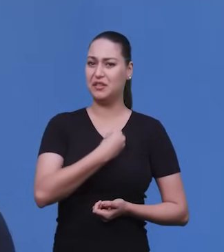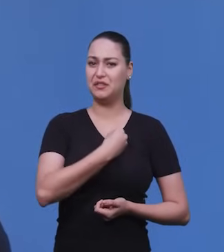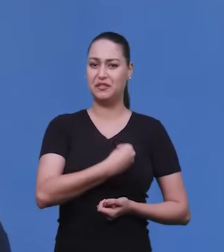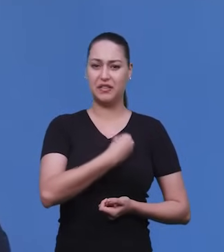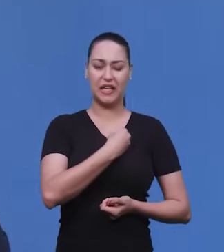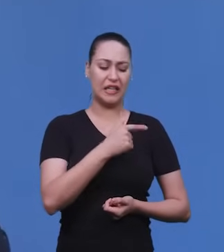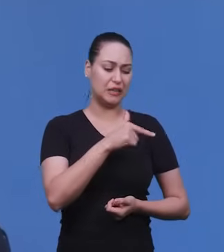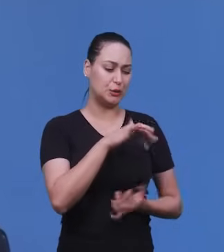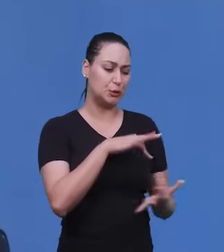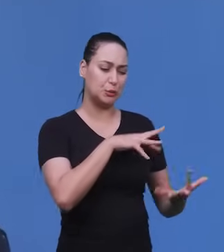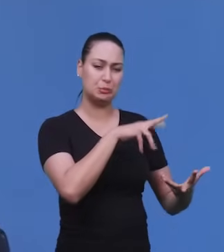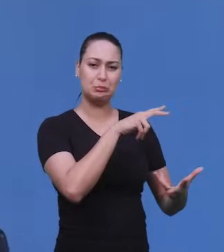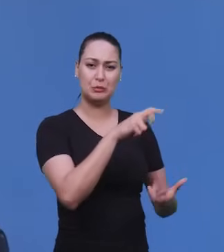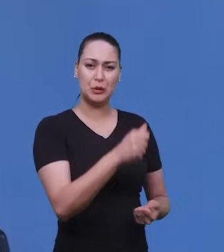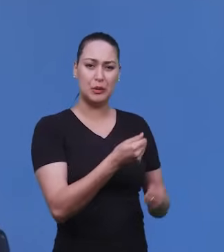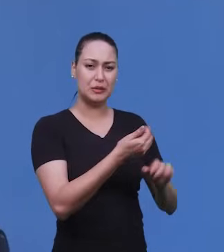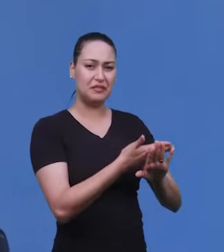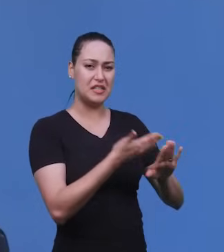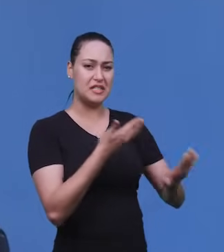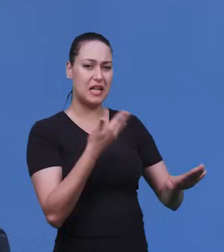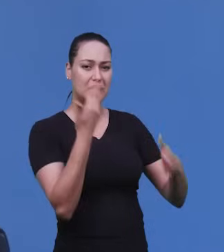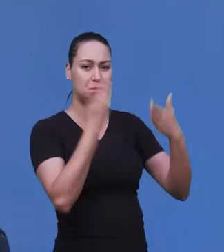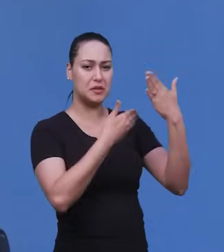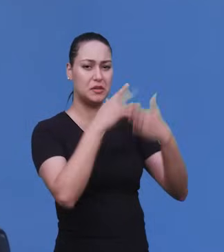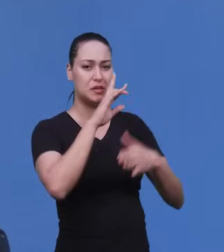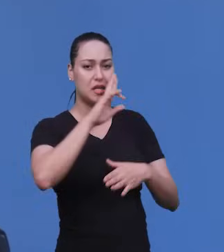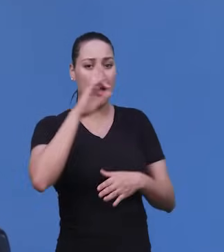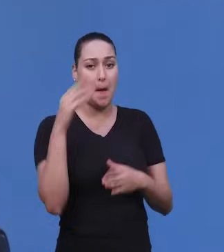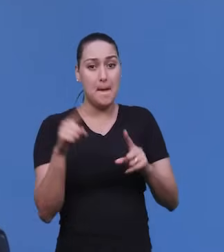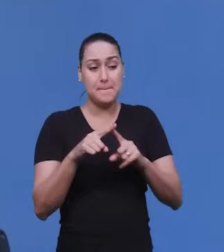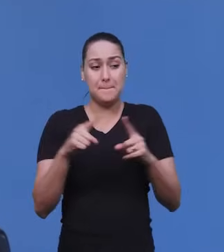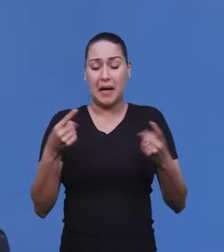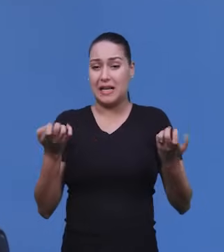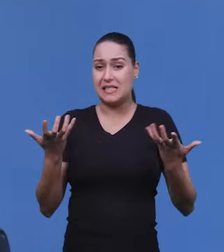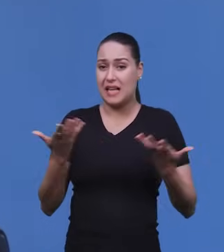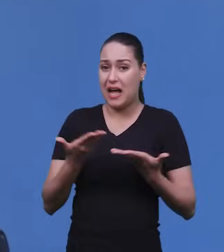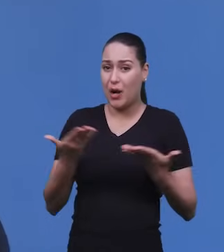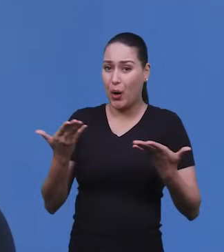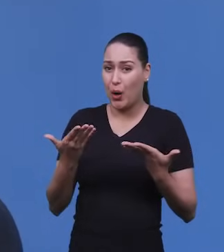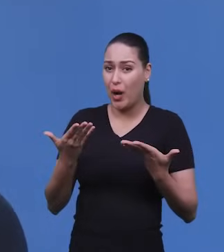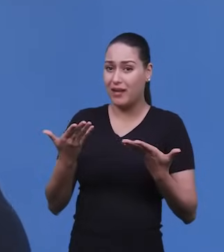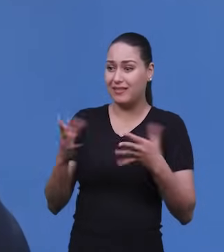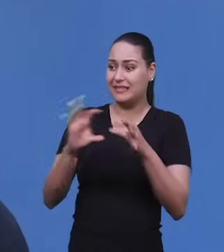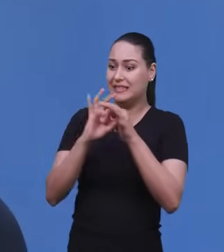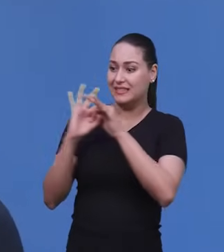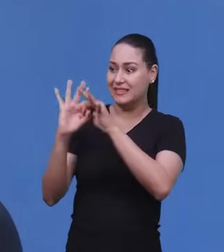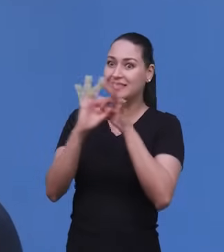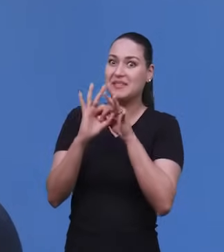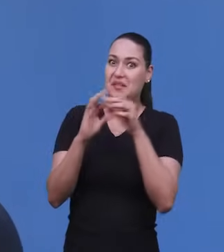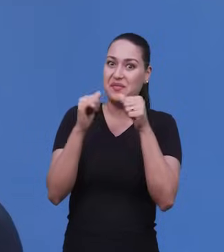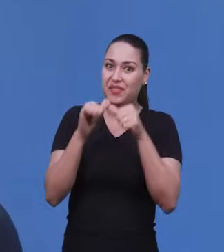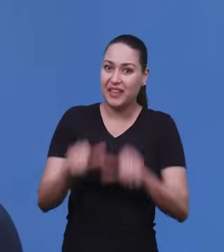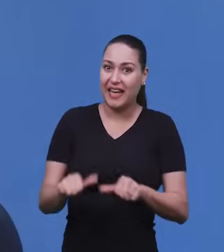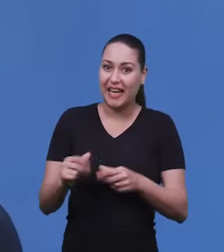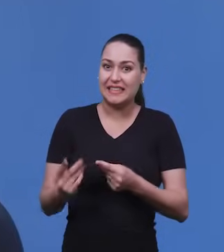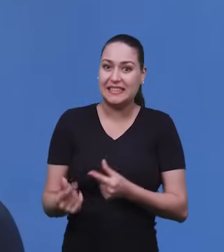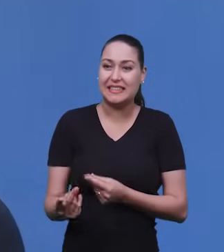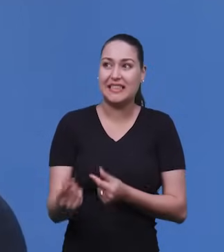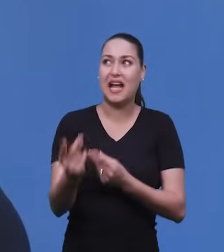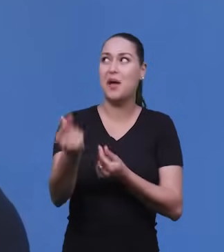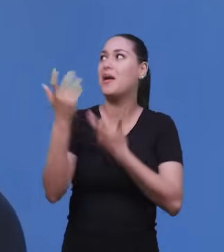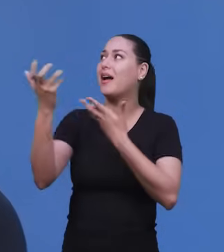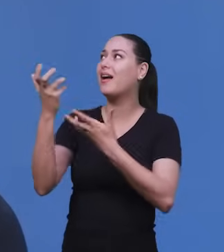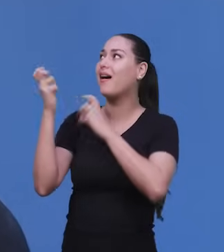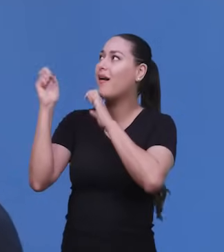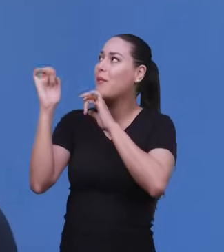lá fora e tudo, mas agora eu não quero sair nunca mais. Eu quero a bênção de Deus,